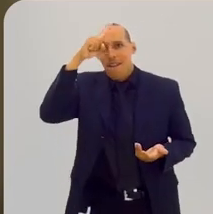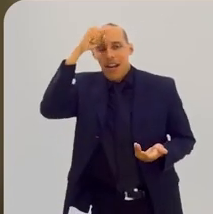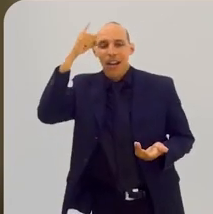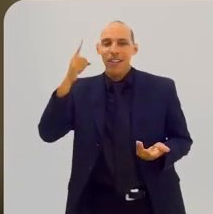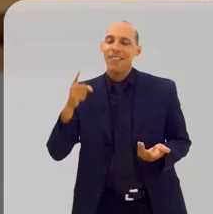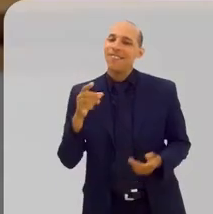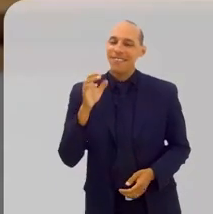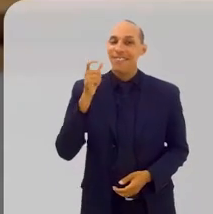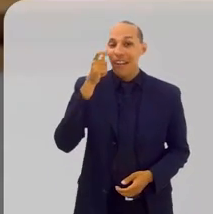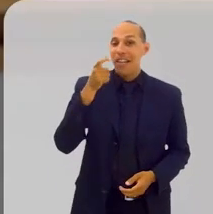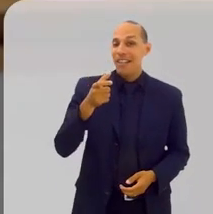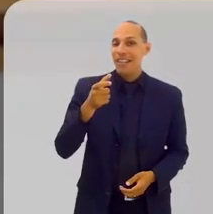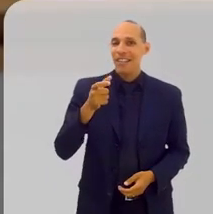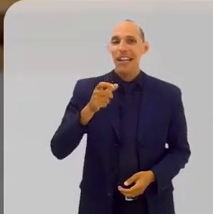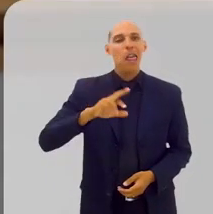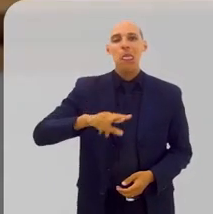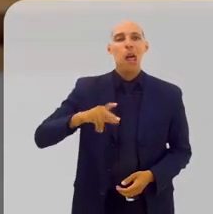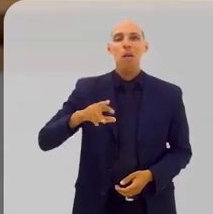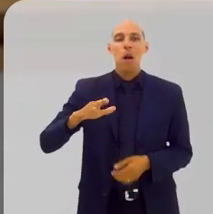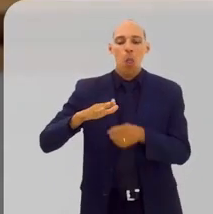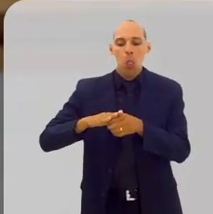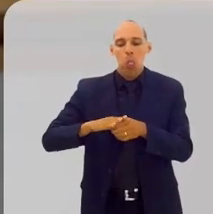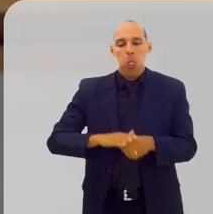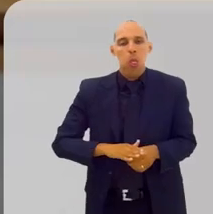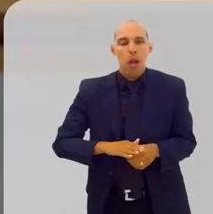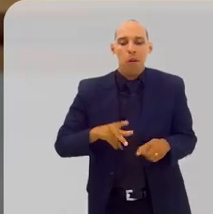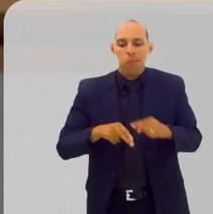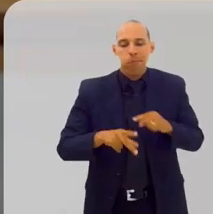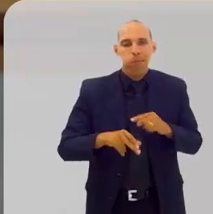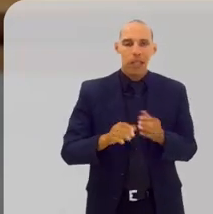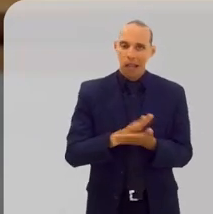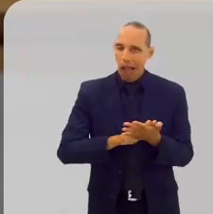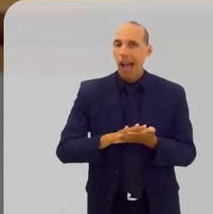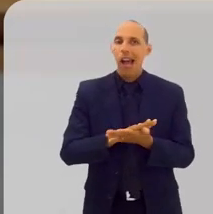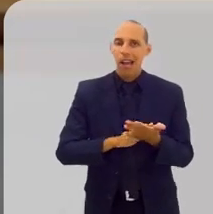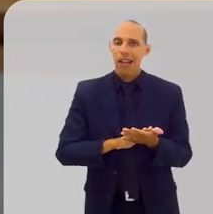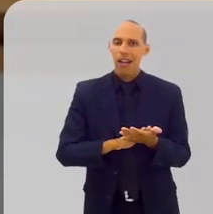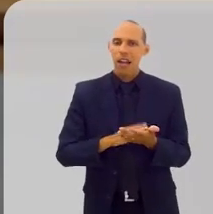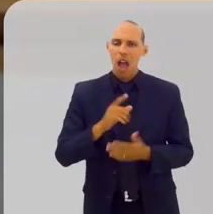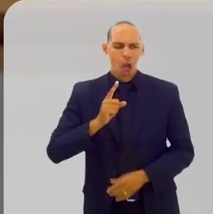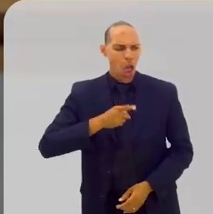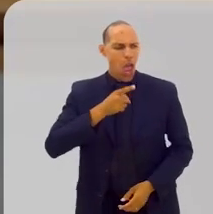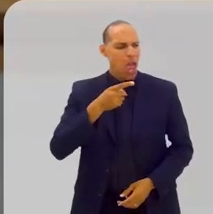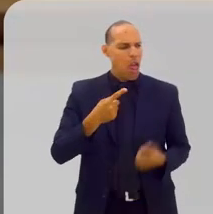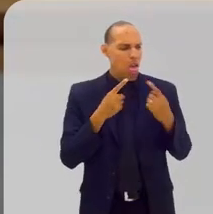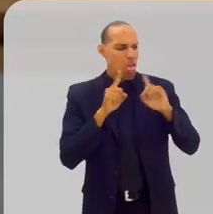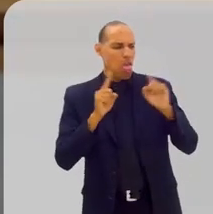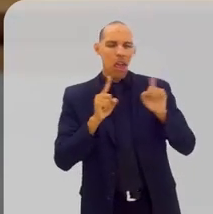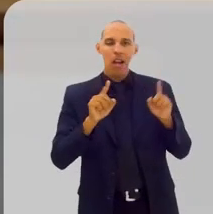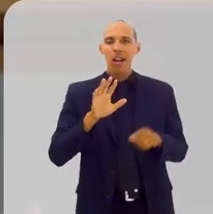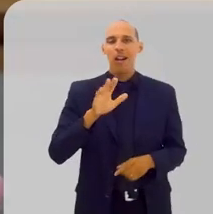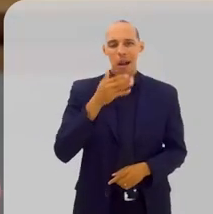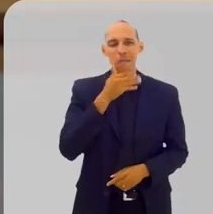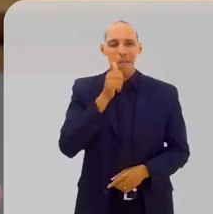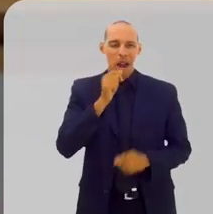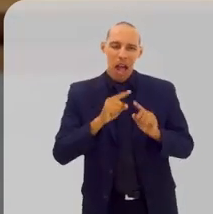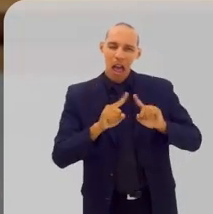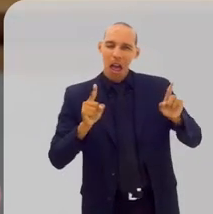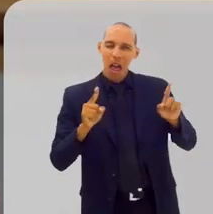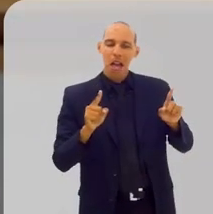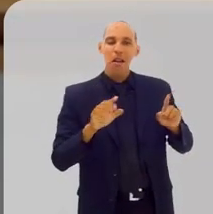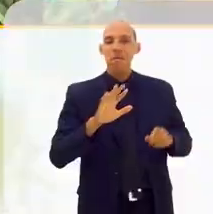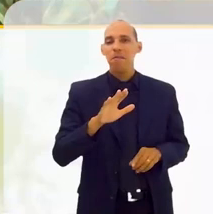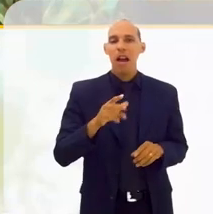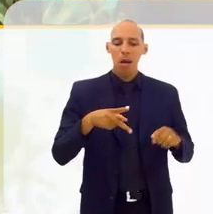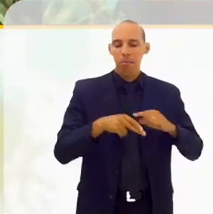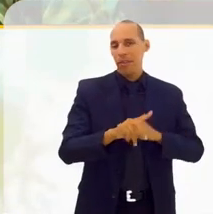criatividade muito interessante que não foi tolhida né porque eu poderia ter sido Toledo ela era criticada mas não era tão linda aquele escada pelo seu